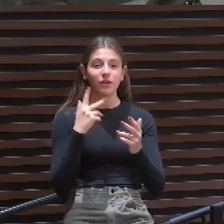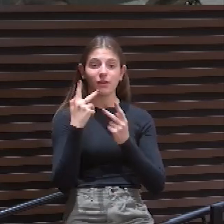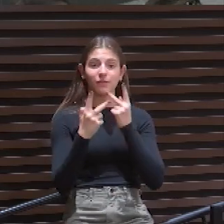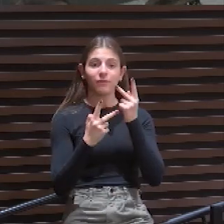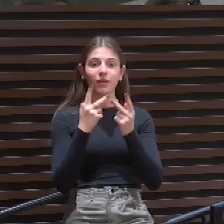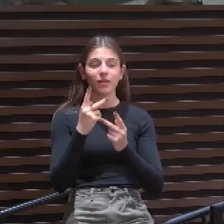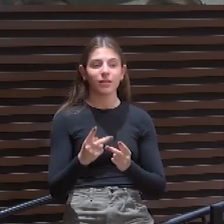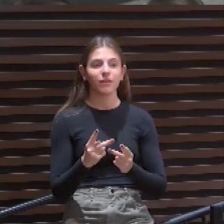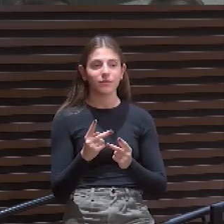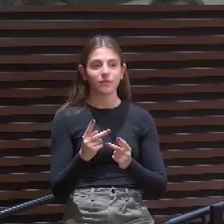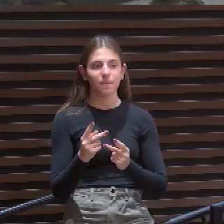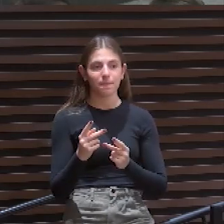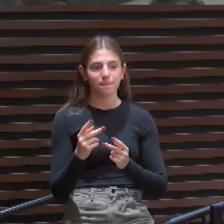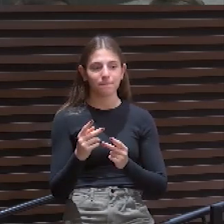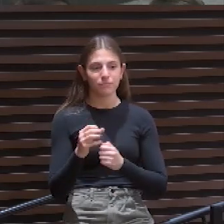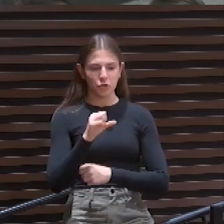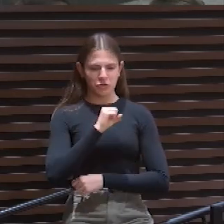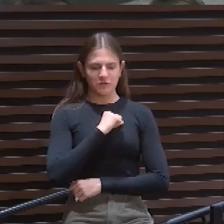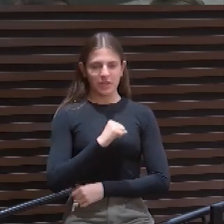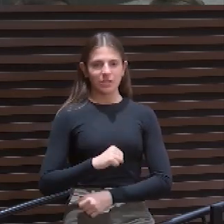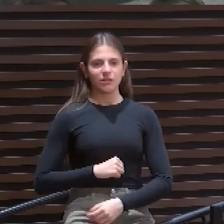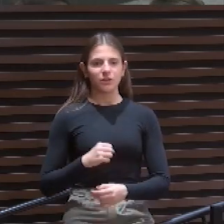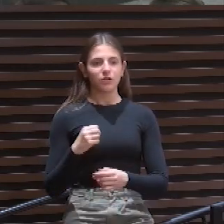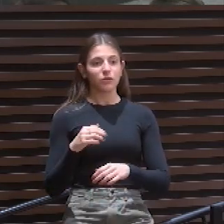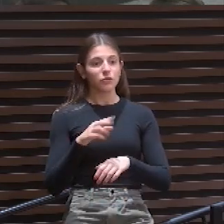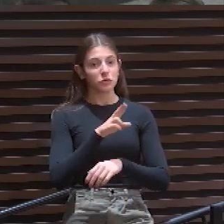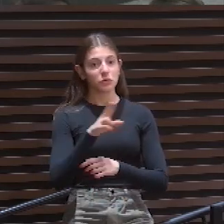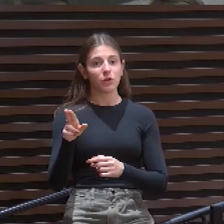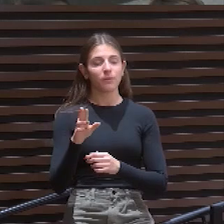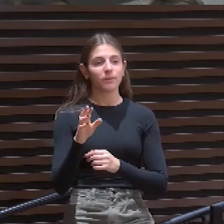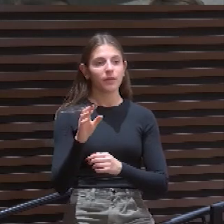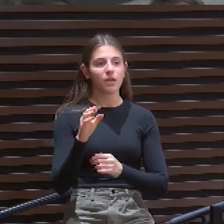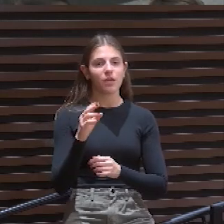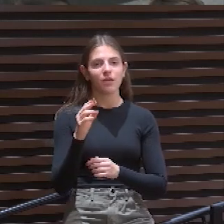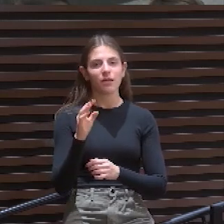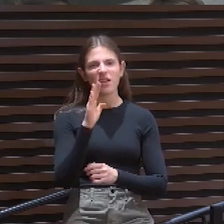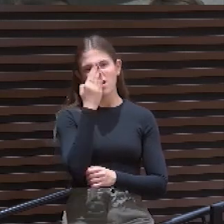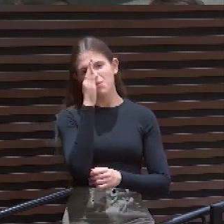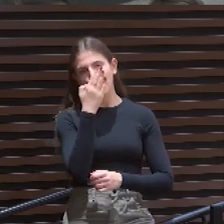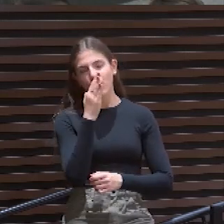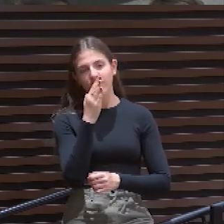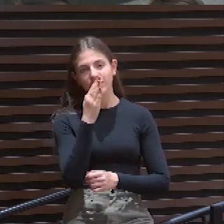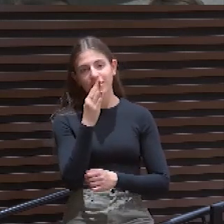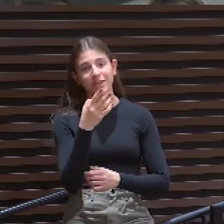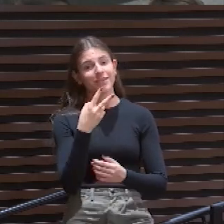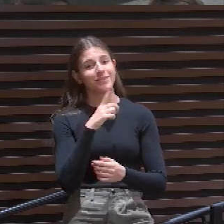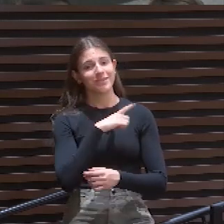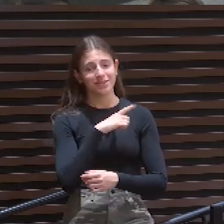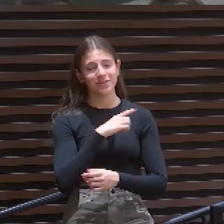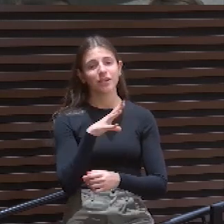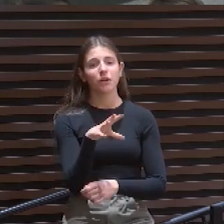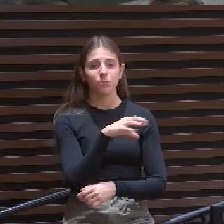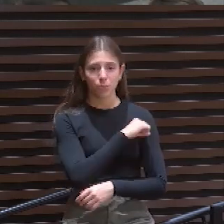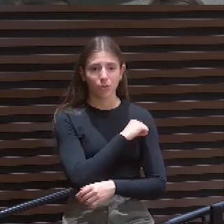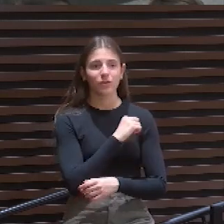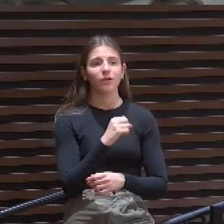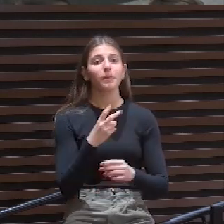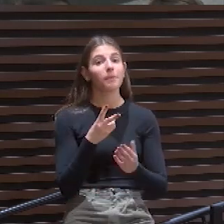aos fariseus e os chamava de hipócritas, que até ali tinha amor, ainda que tinha